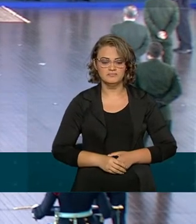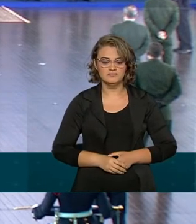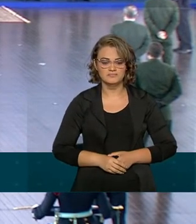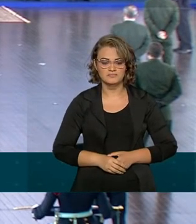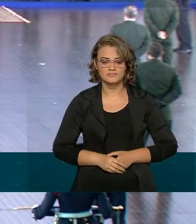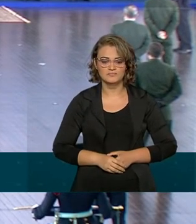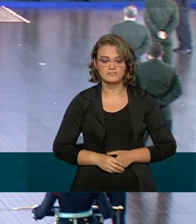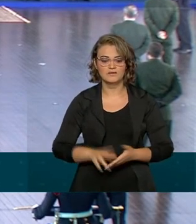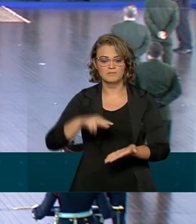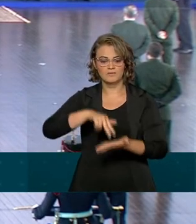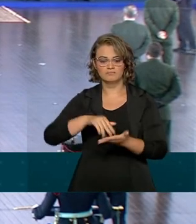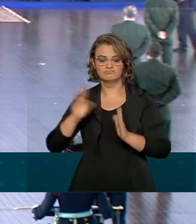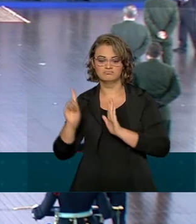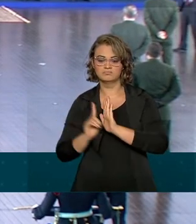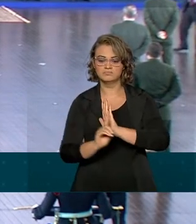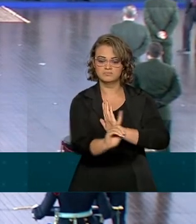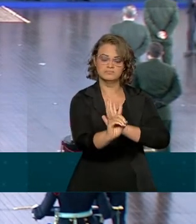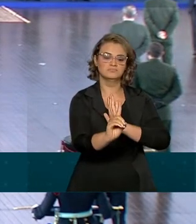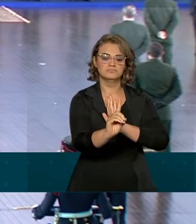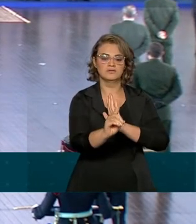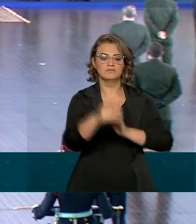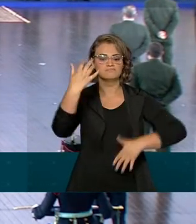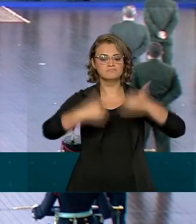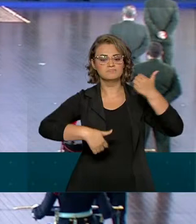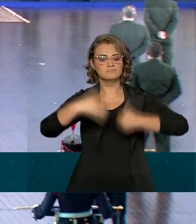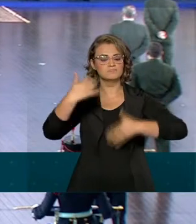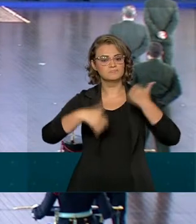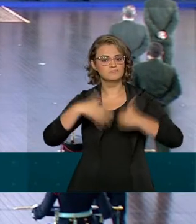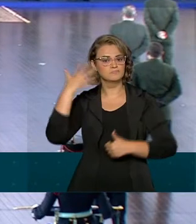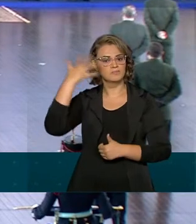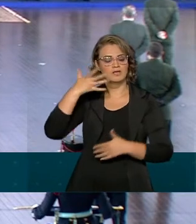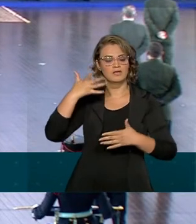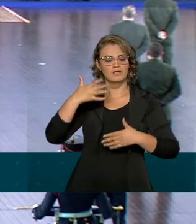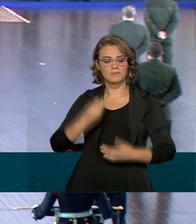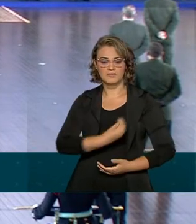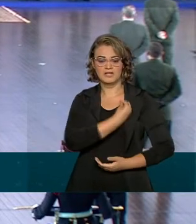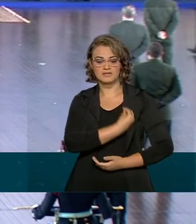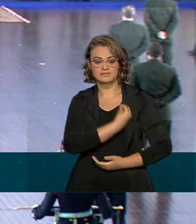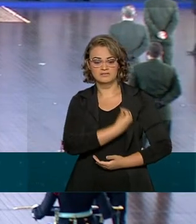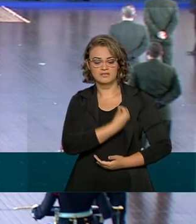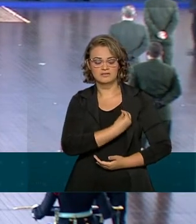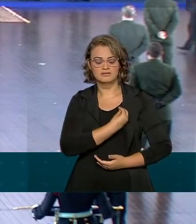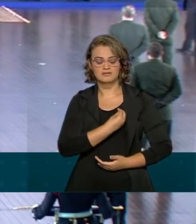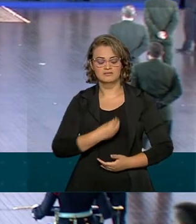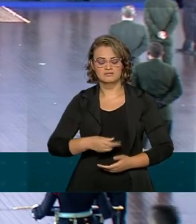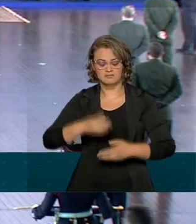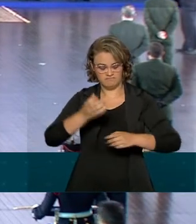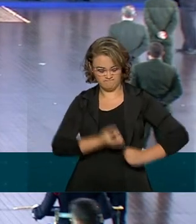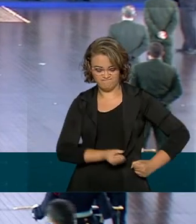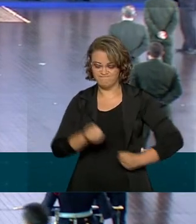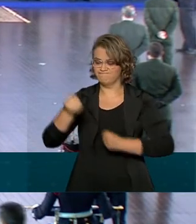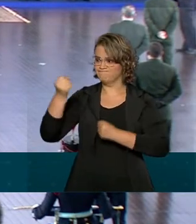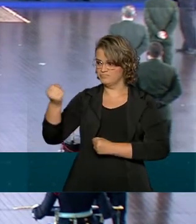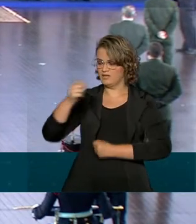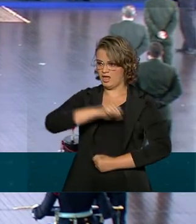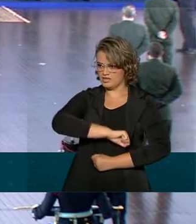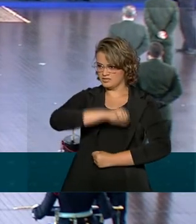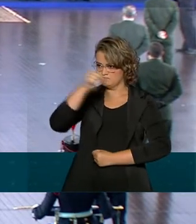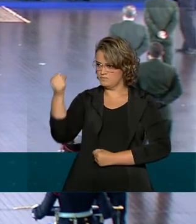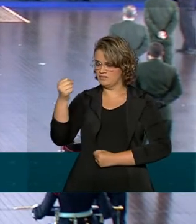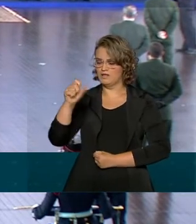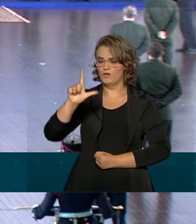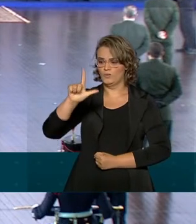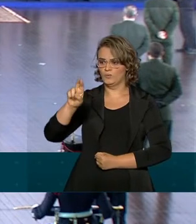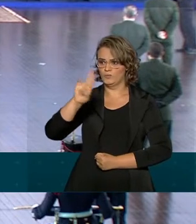posicionada à frente da Tribuna das autoridades registramos a presença da Invicta espada do Marechal Luís Alves